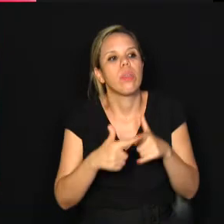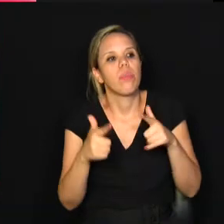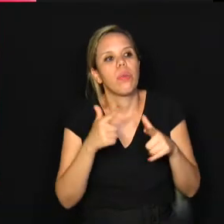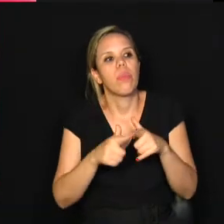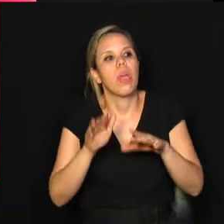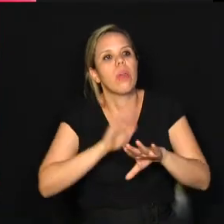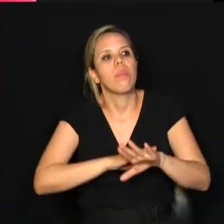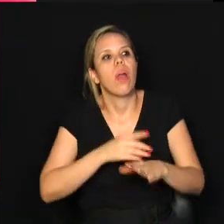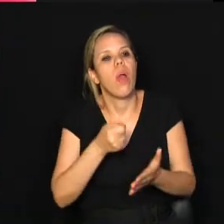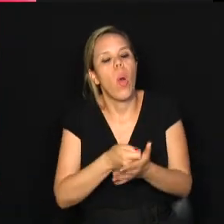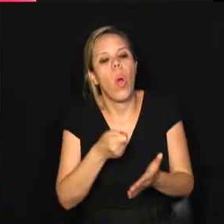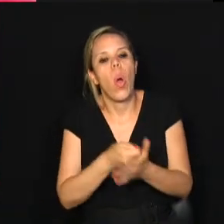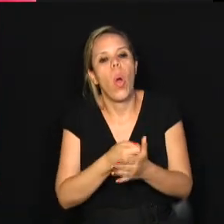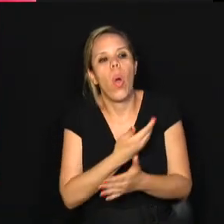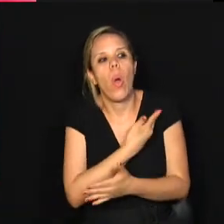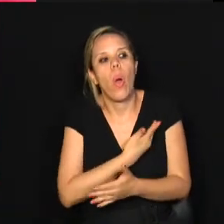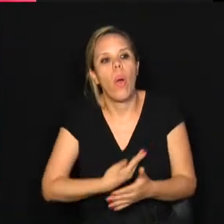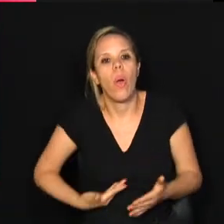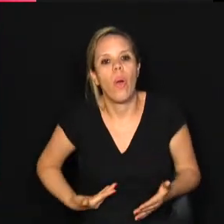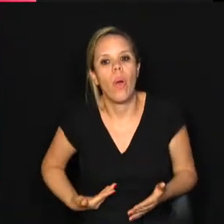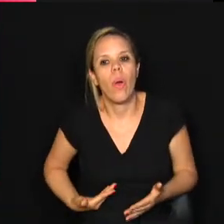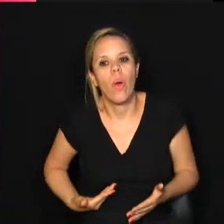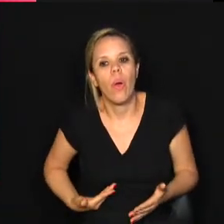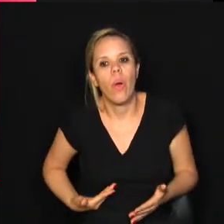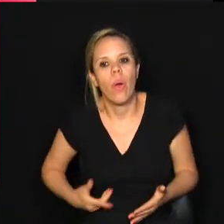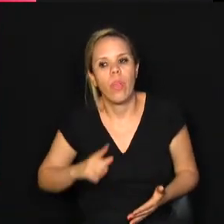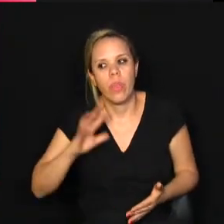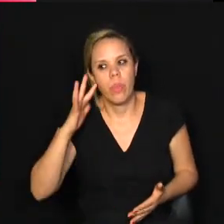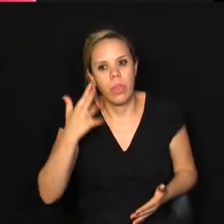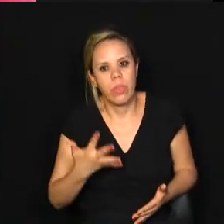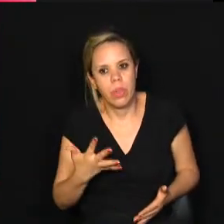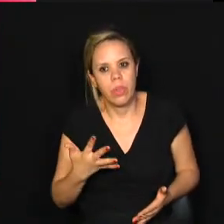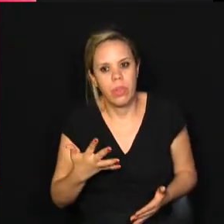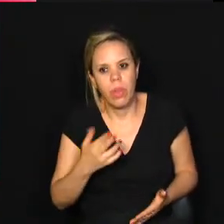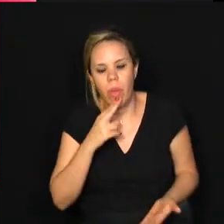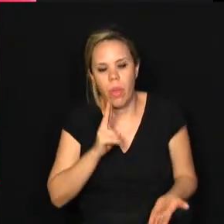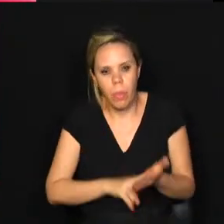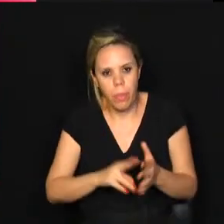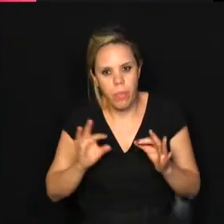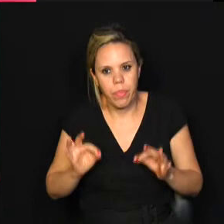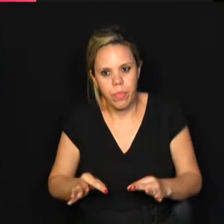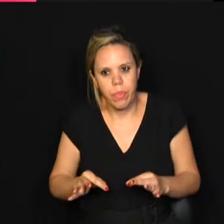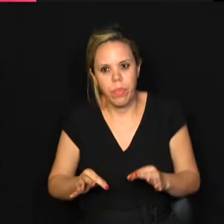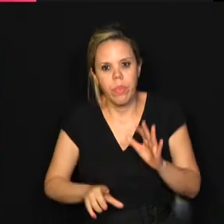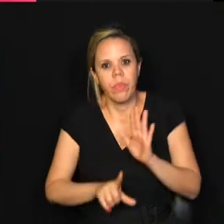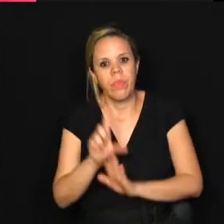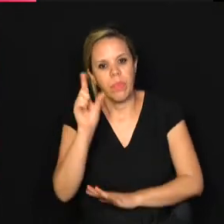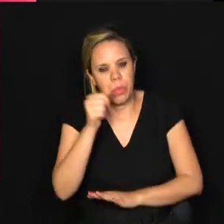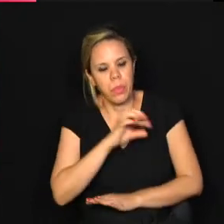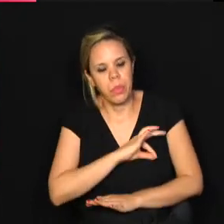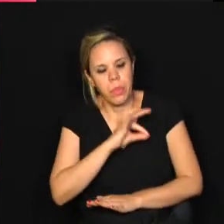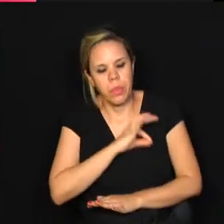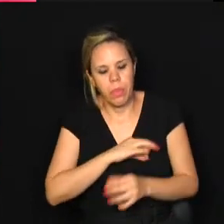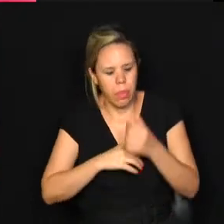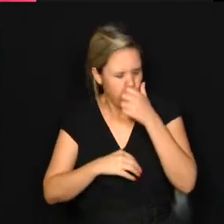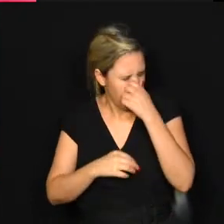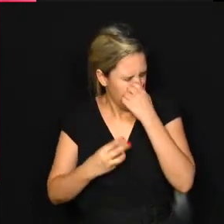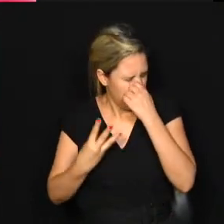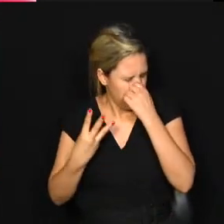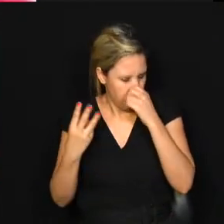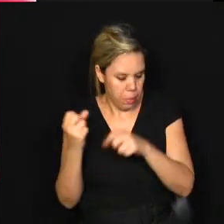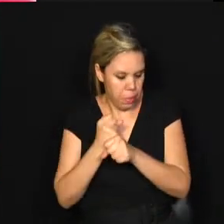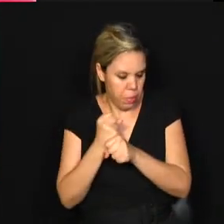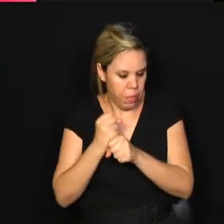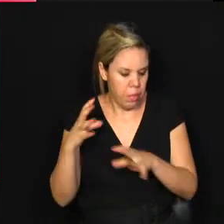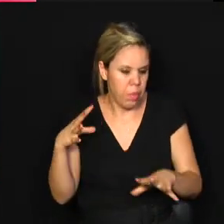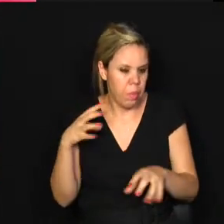cobrar dos governos que deem uma solução, porque o Correio é uma empresa rentável, tanto é que nos últimos 3 anos, somando o lucro